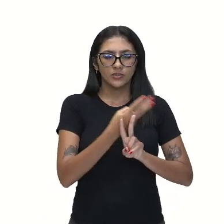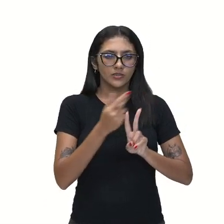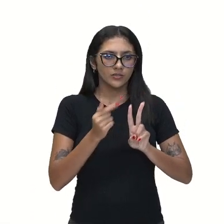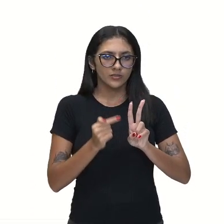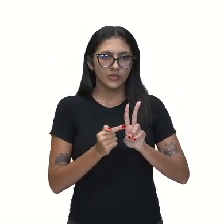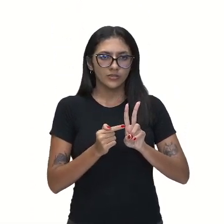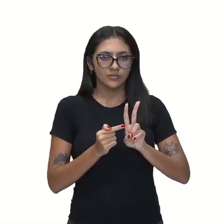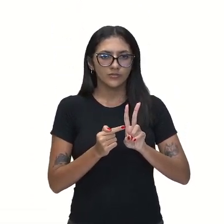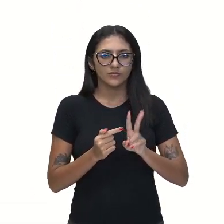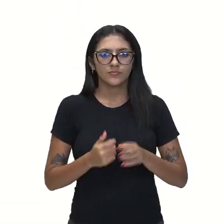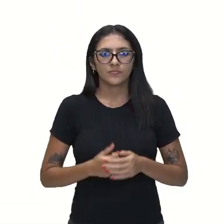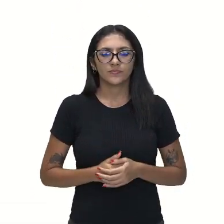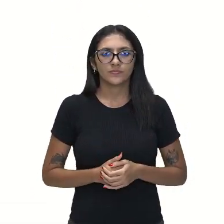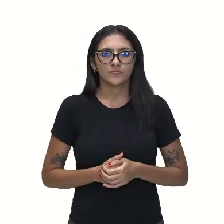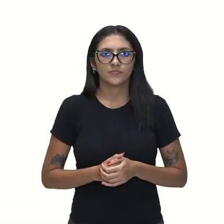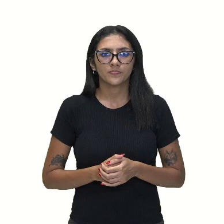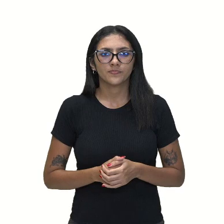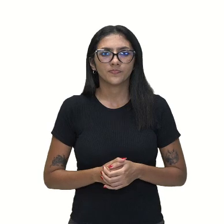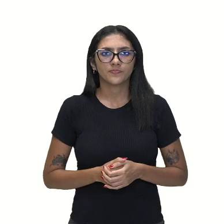de 7, né?